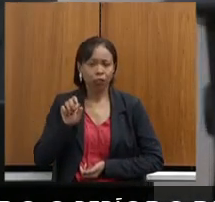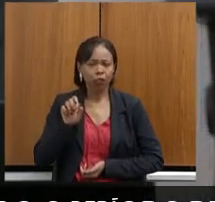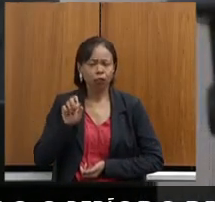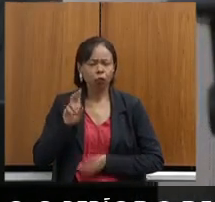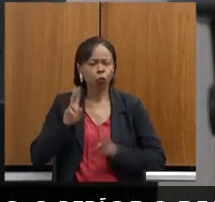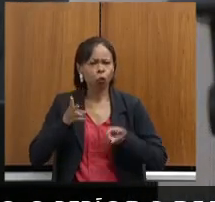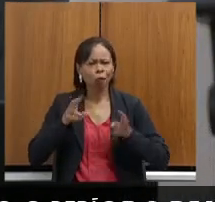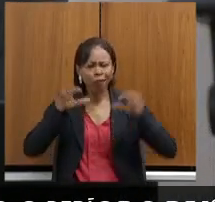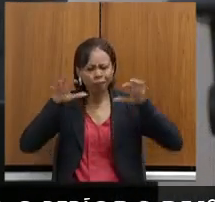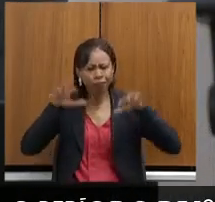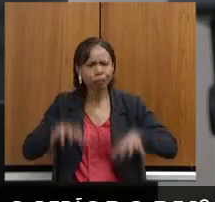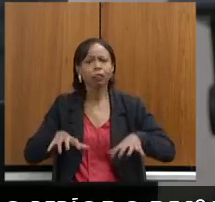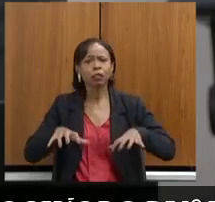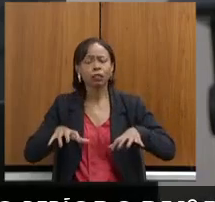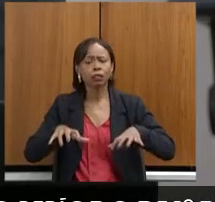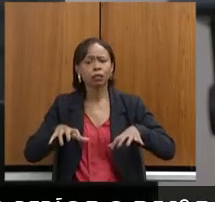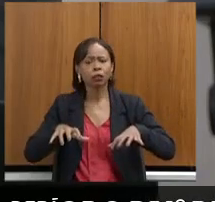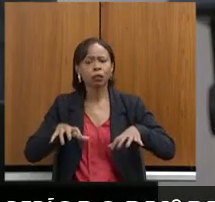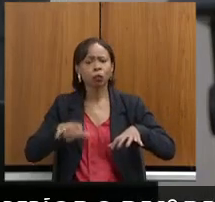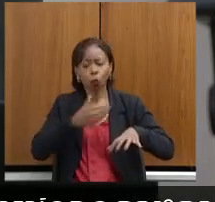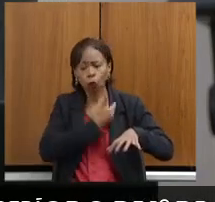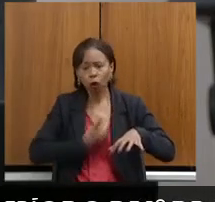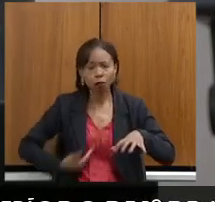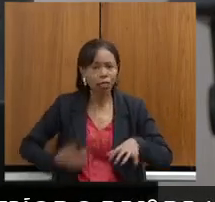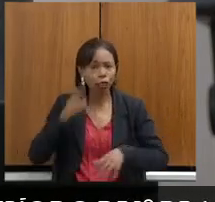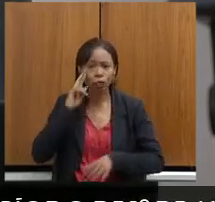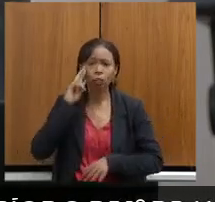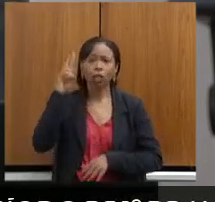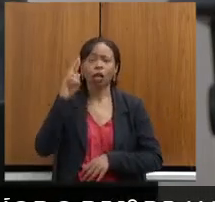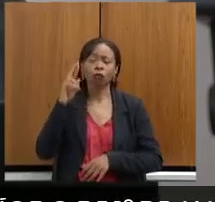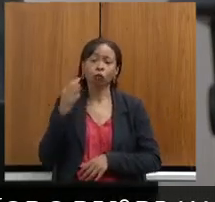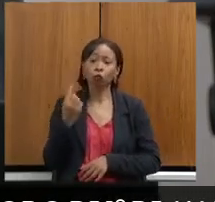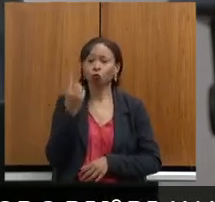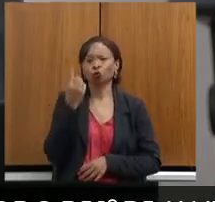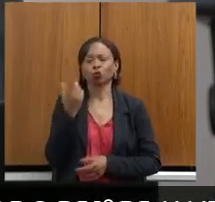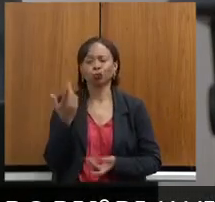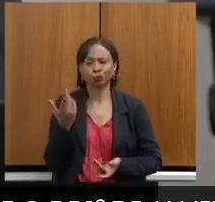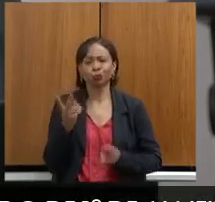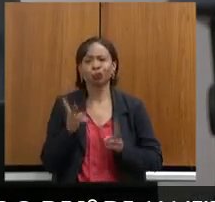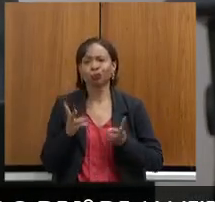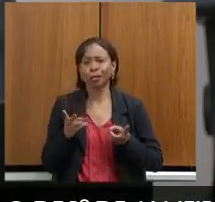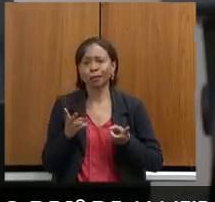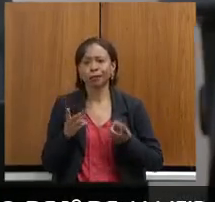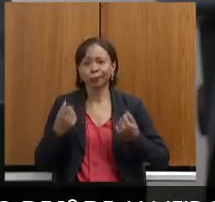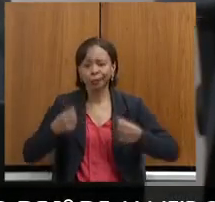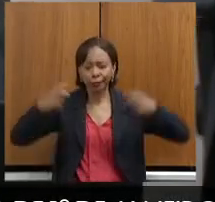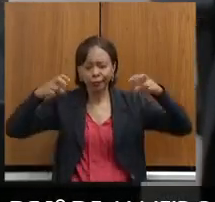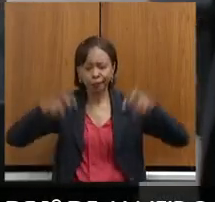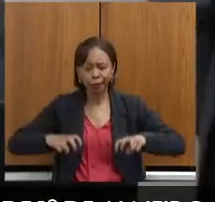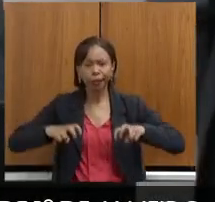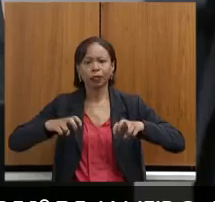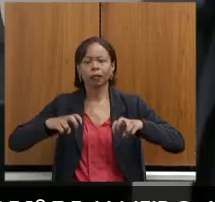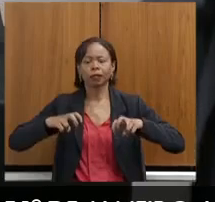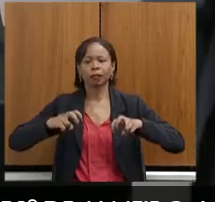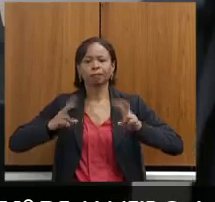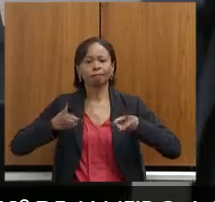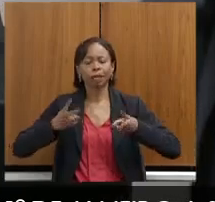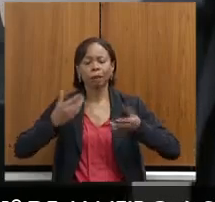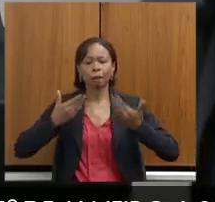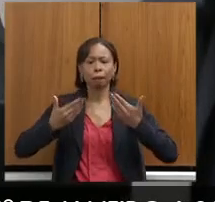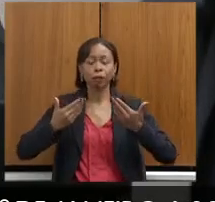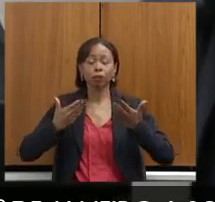Segurança Pública subordinada ao mesmo o governador que derem sentar a mesma ou a mesa o tempo todo então